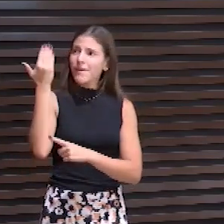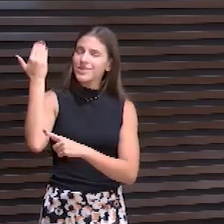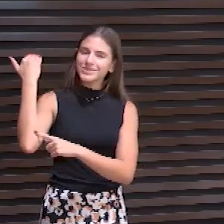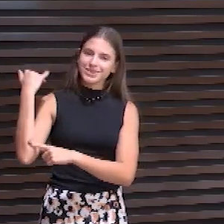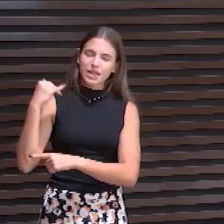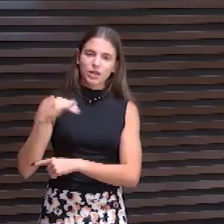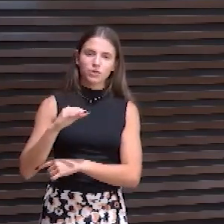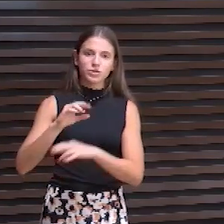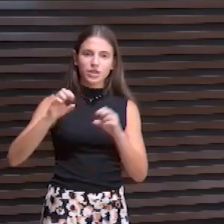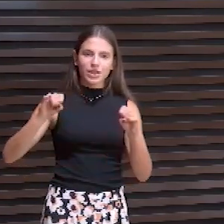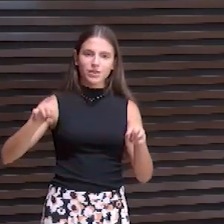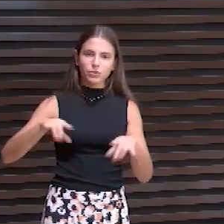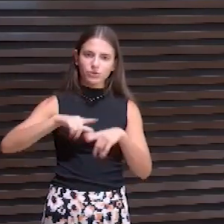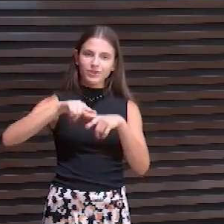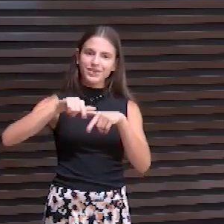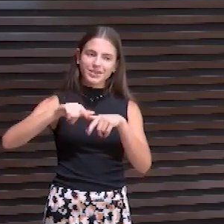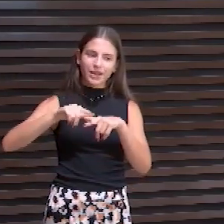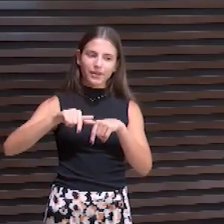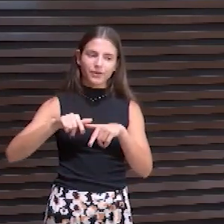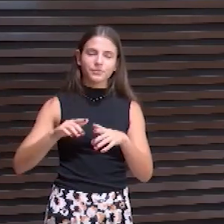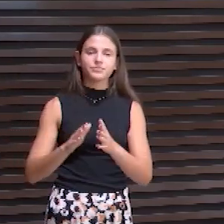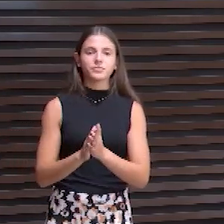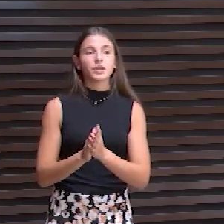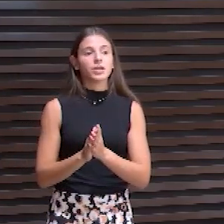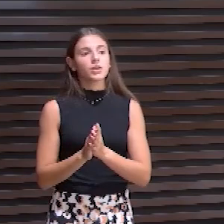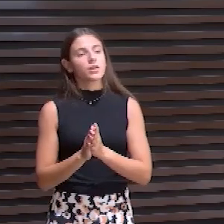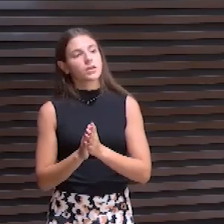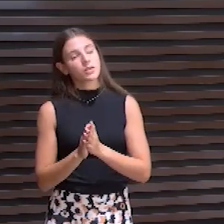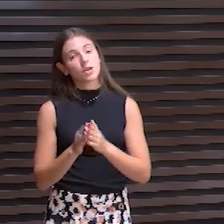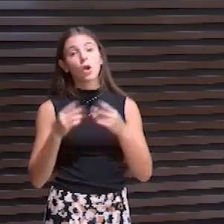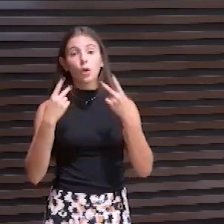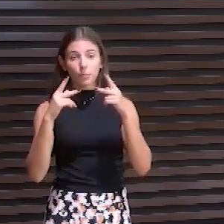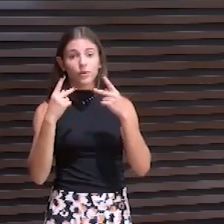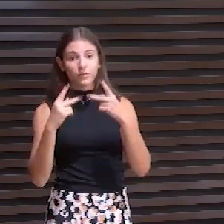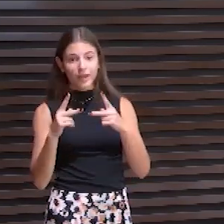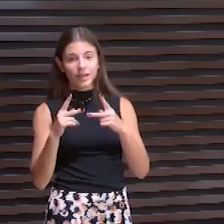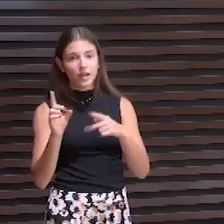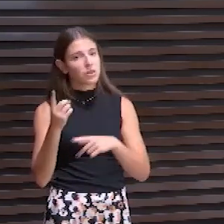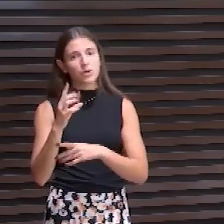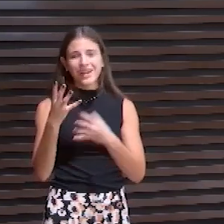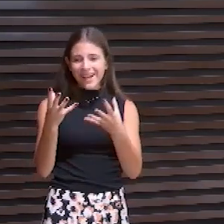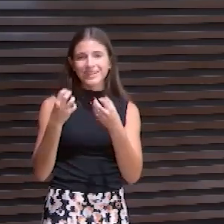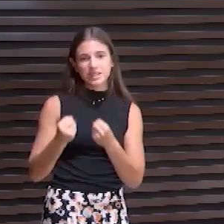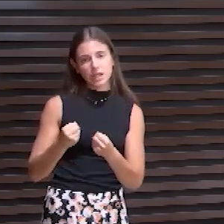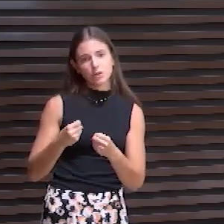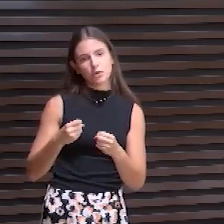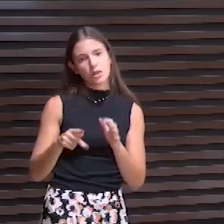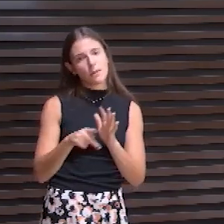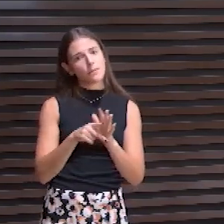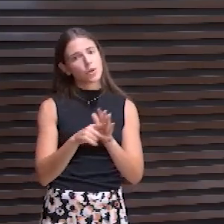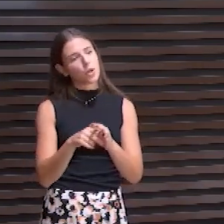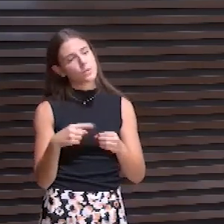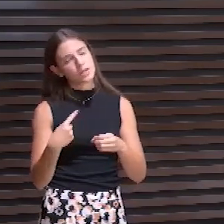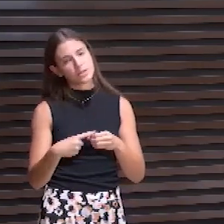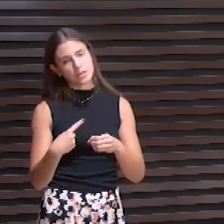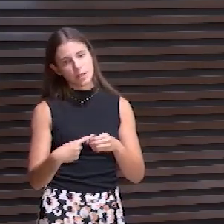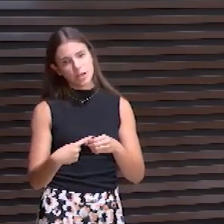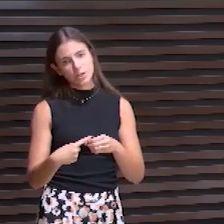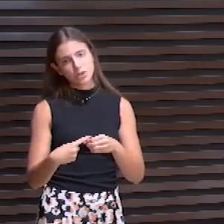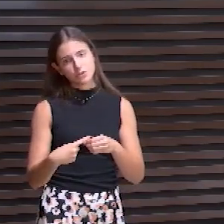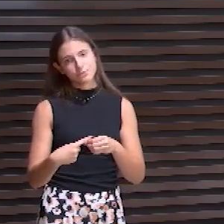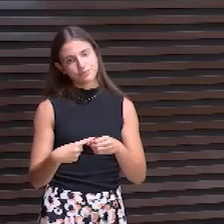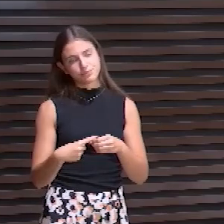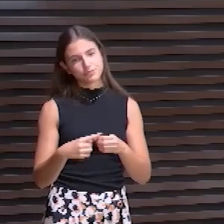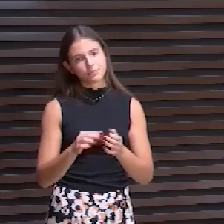de Israel não eram bem recebidos em Israel. E ele está dizendo assim: nenhum profeta é bem recebido na sua